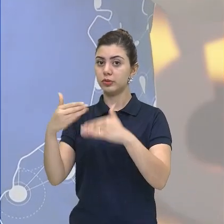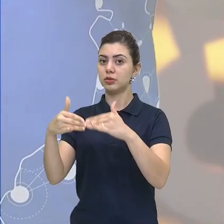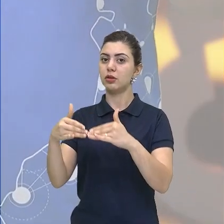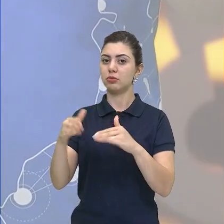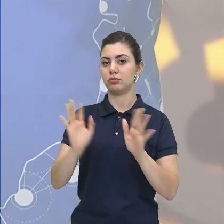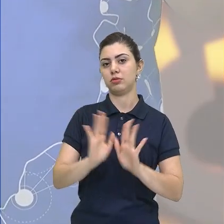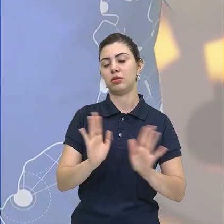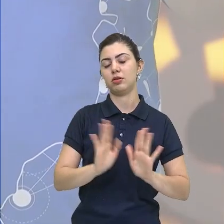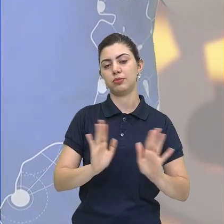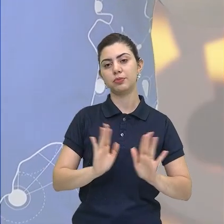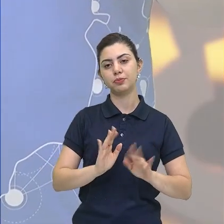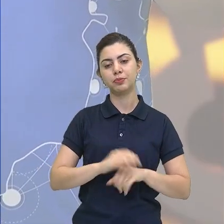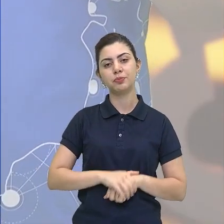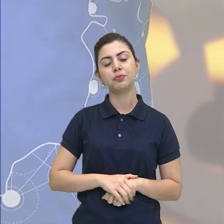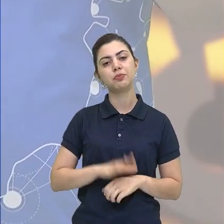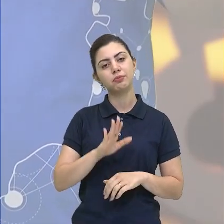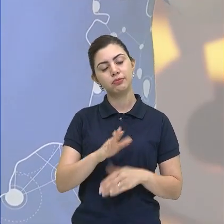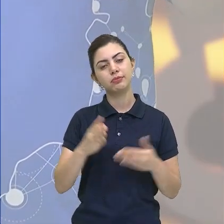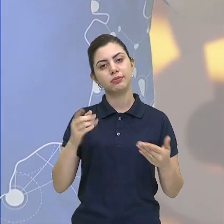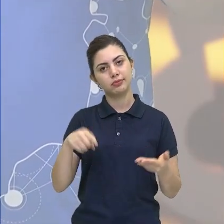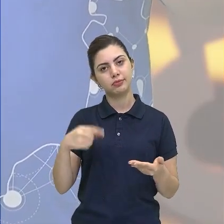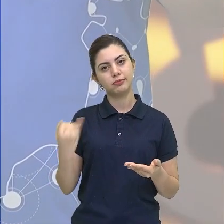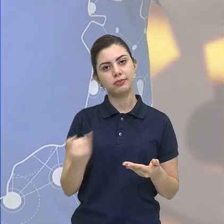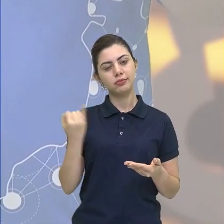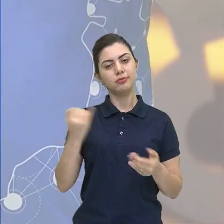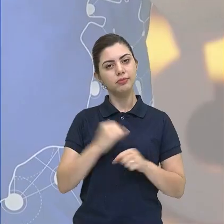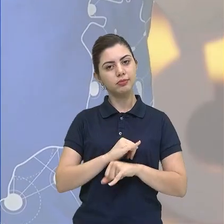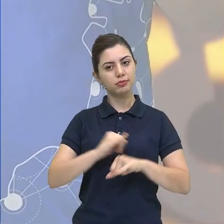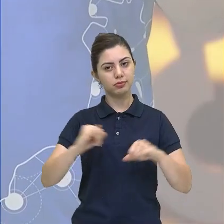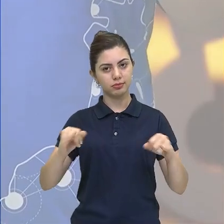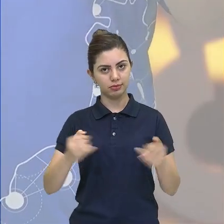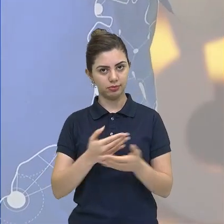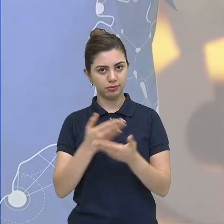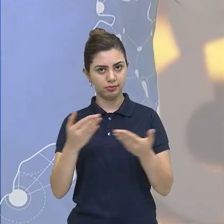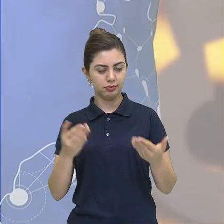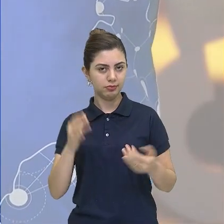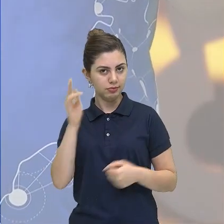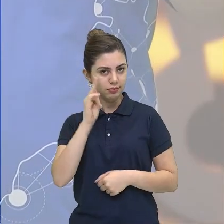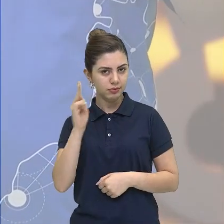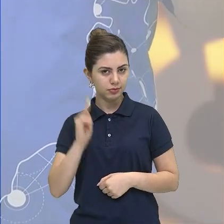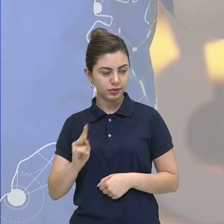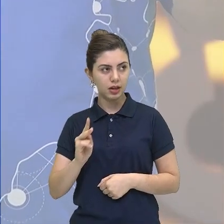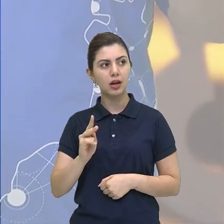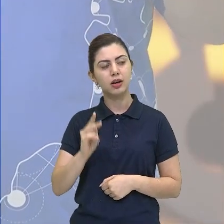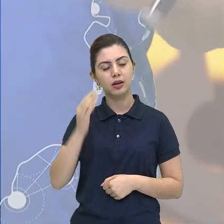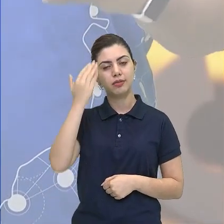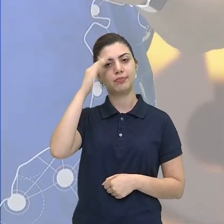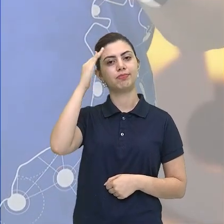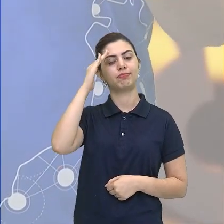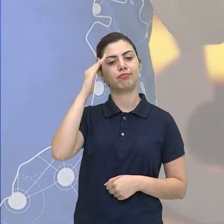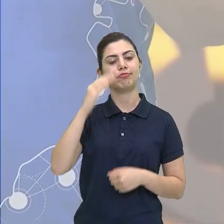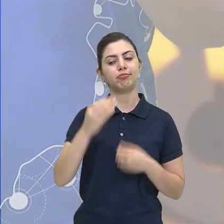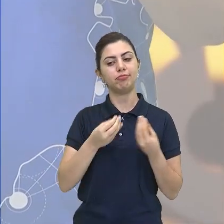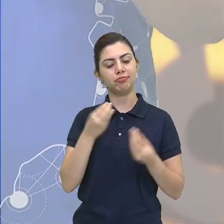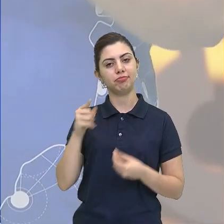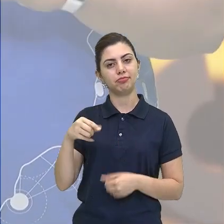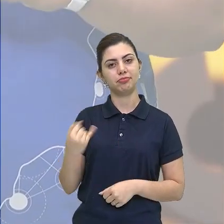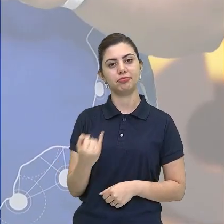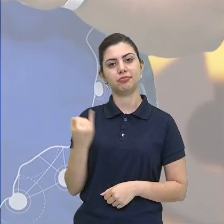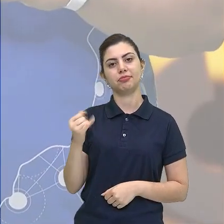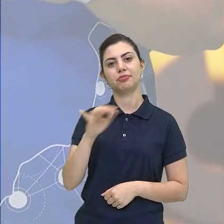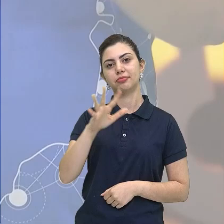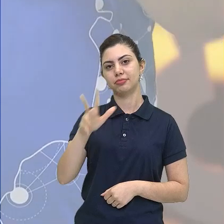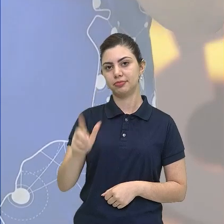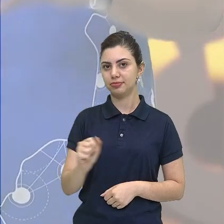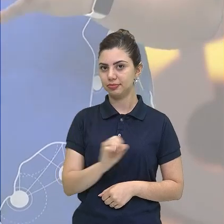mas é essencial pontuar para vocês, fazer um rápido panorama para você ter uma ideia da importância que o continente